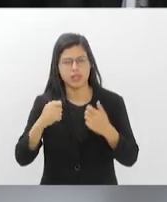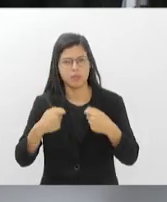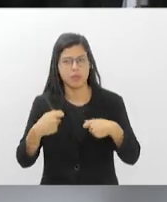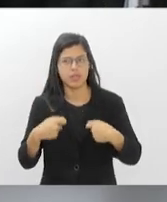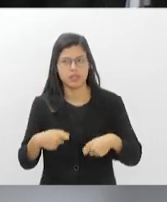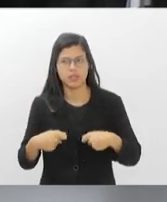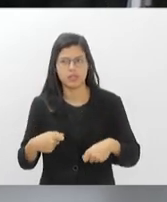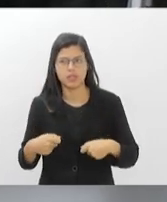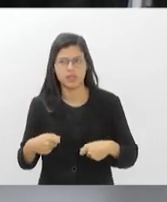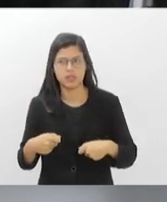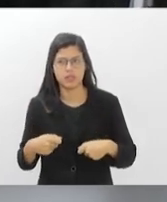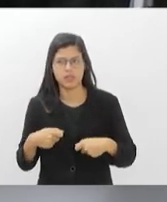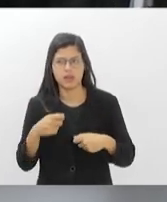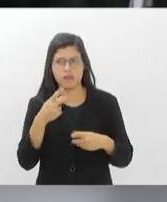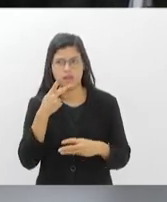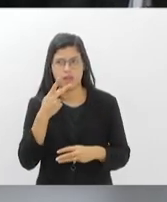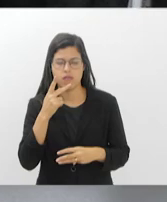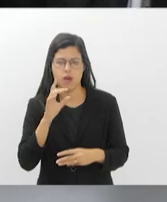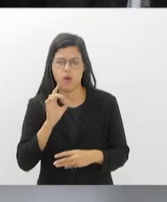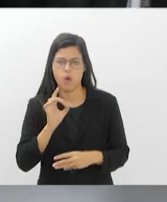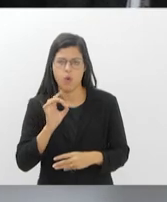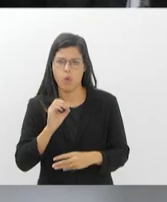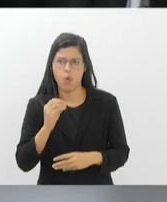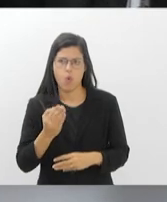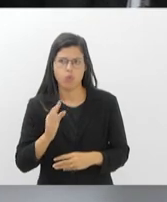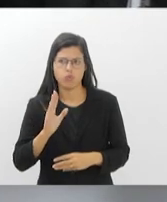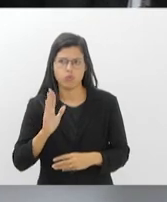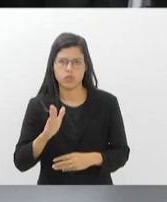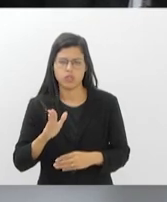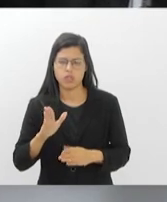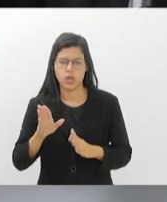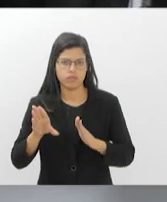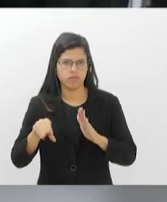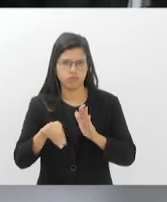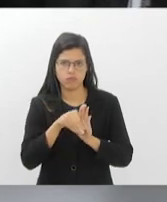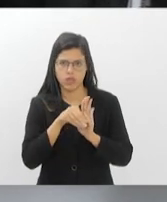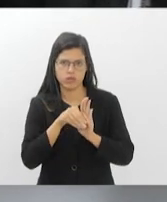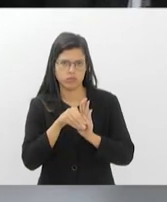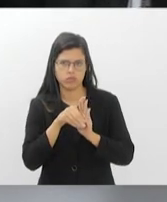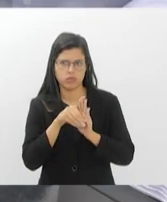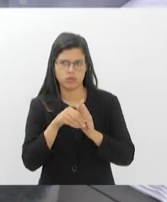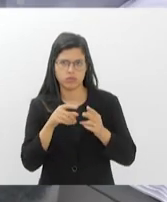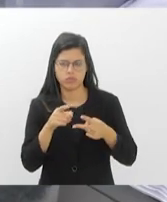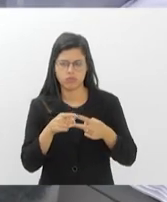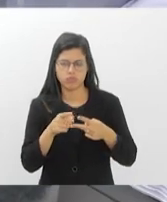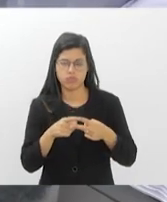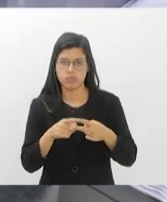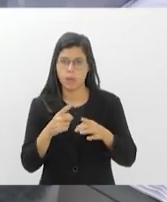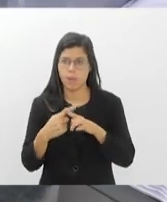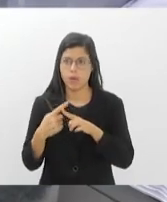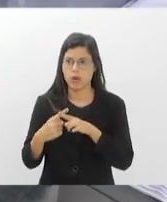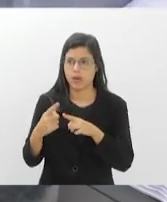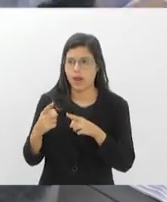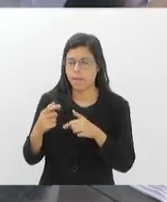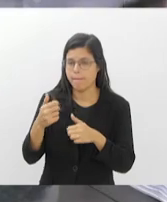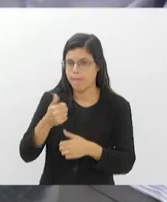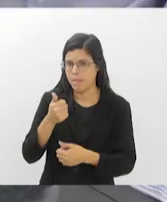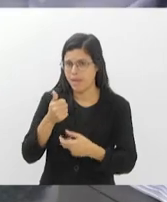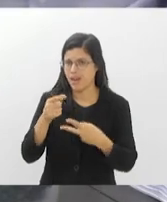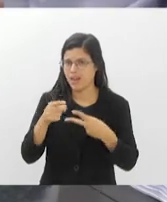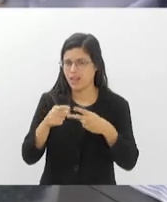se simplesmente já fica tácito que ele adentra a 7.923. É porque a primeira trata a política de